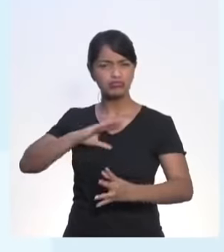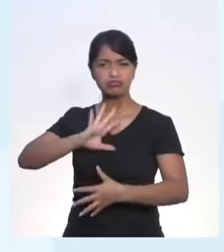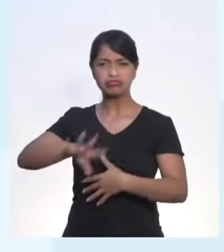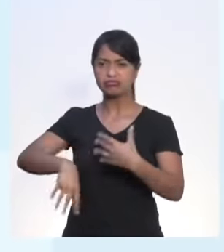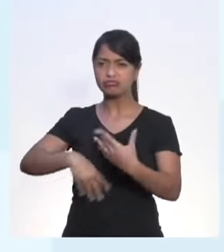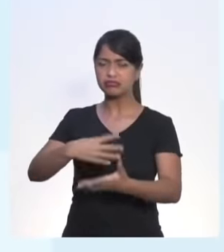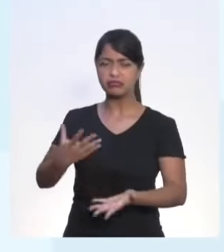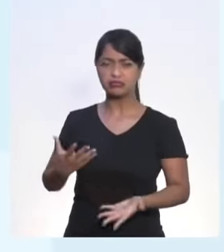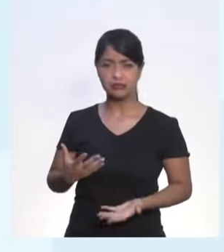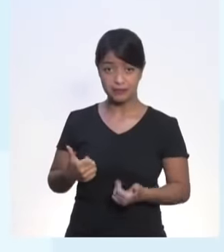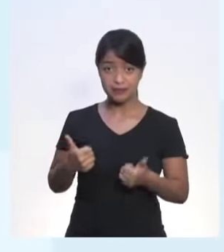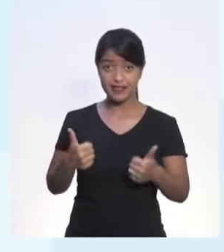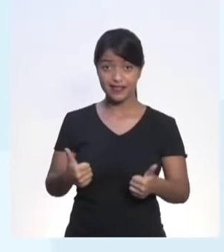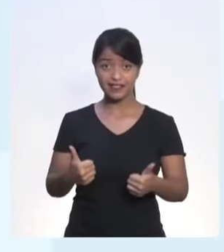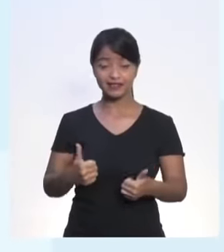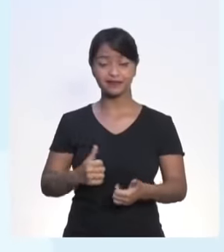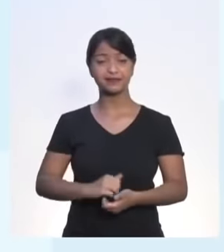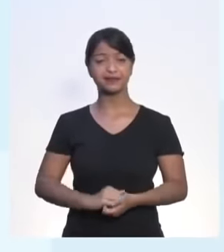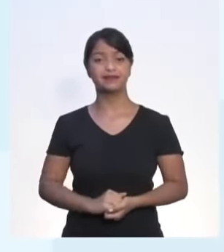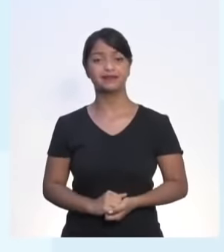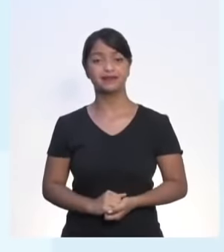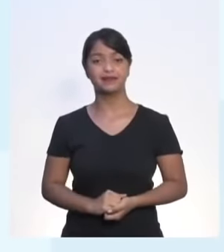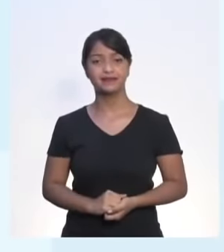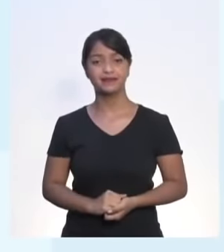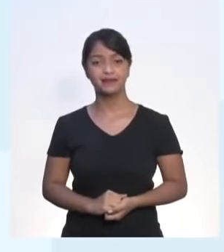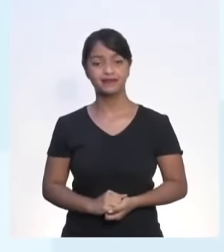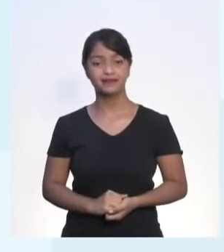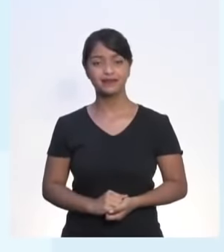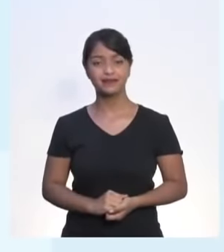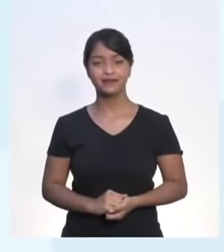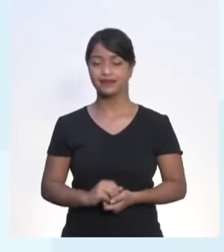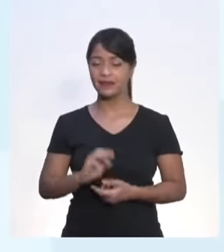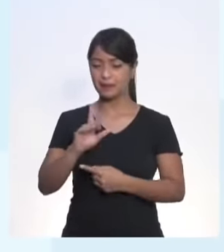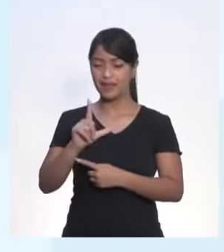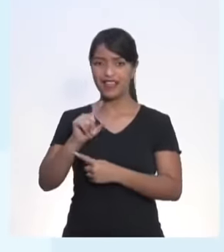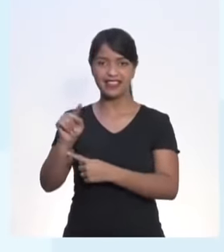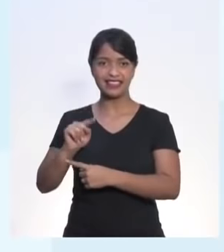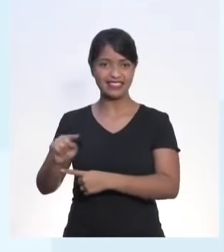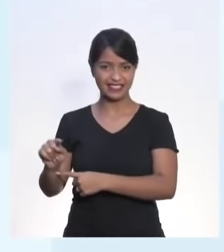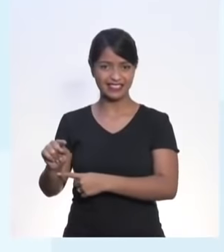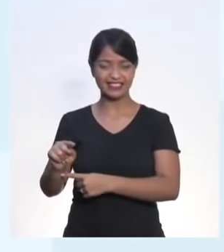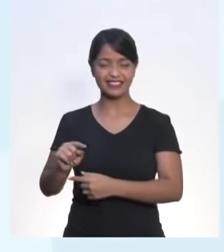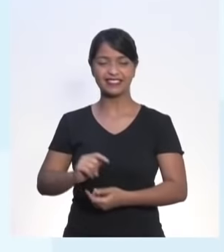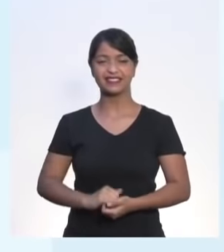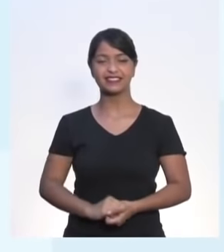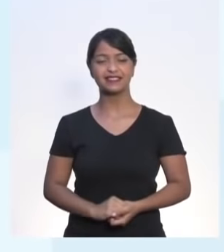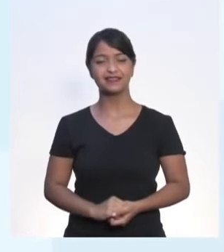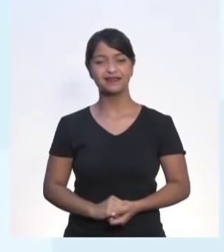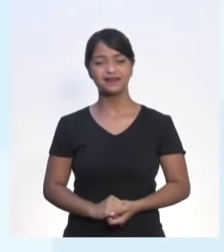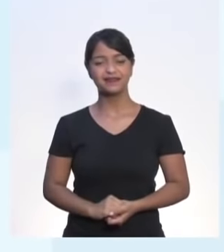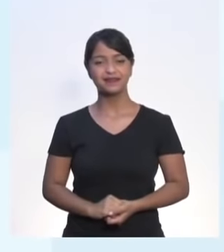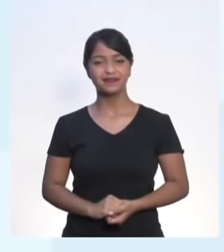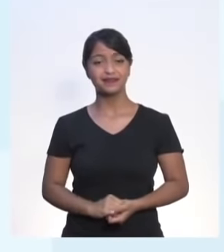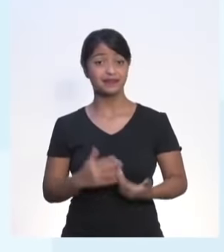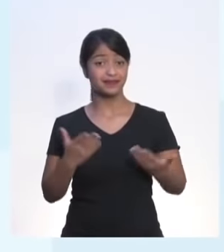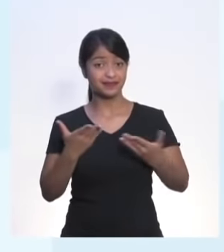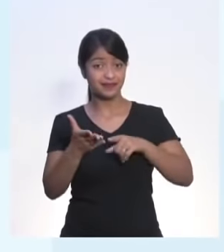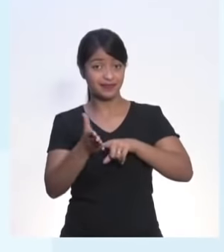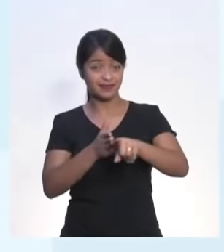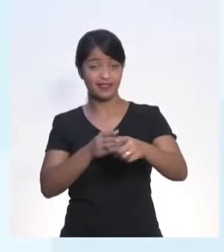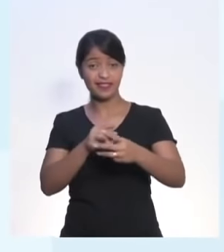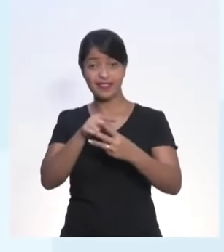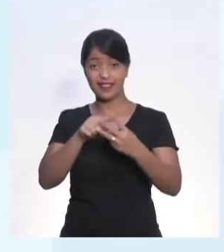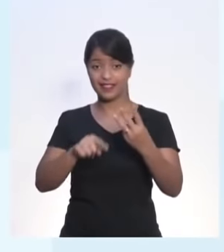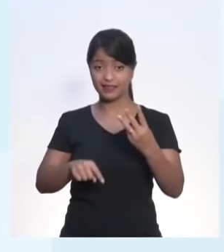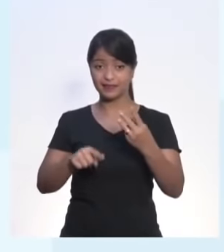lascado. Beleza? Não é beleza. É beleza. É só uma exclamação, né? É. Beleza. E aí temos três